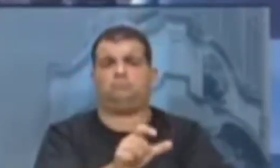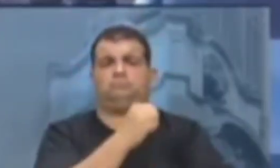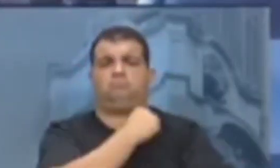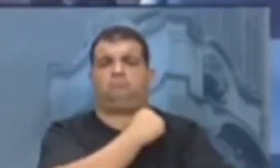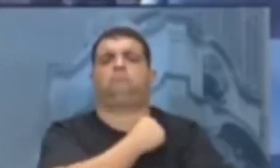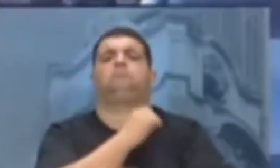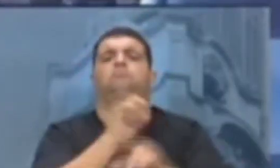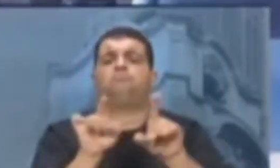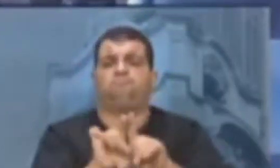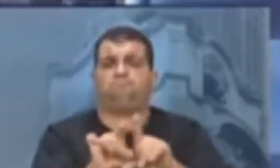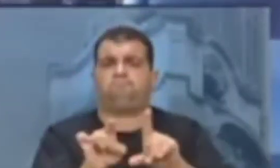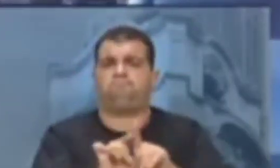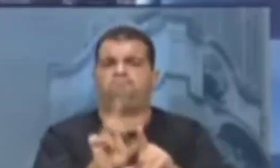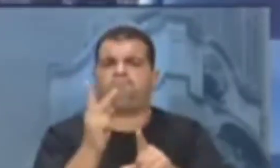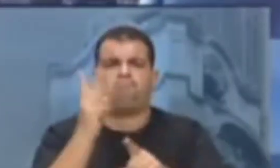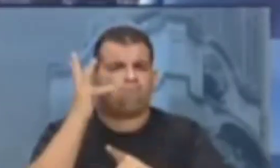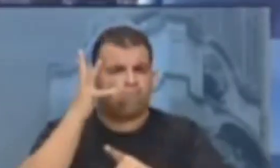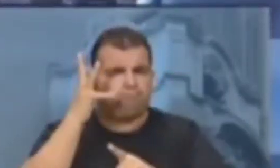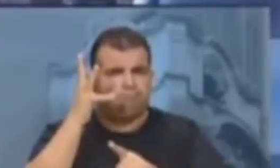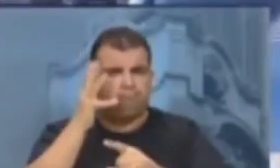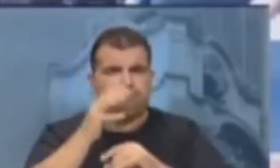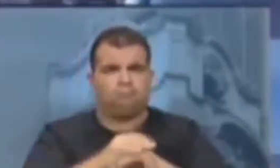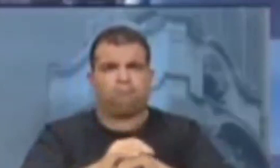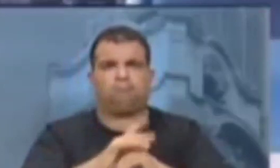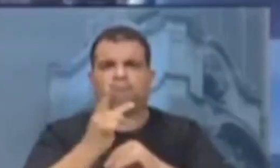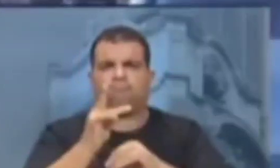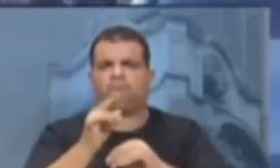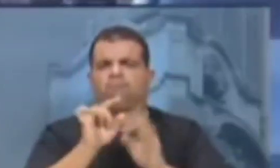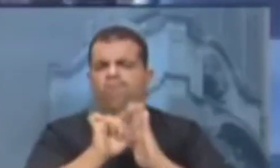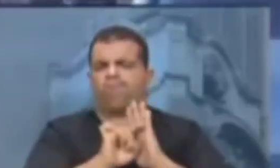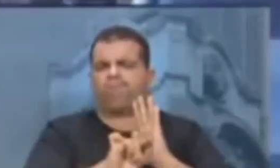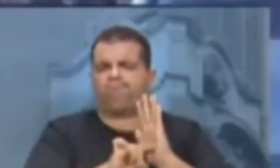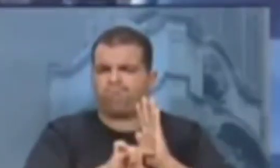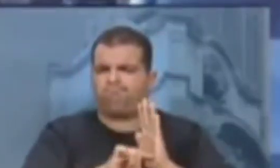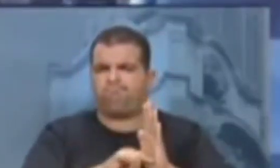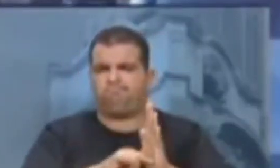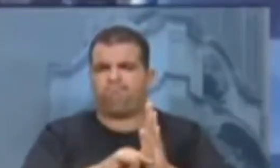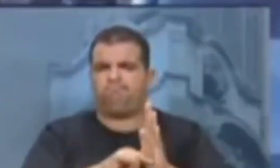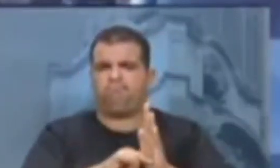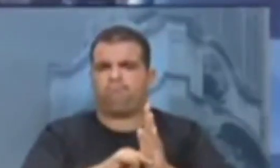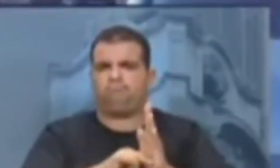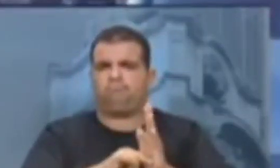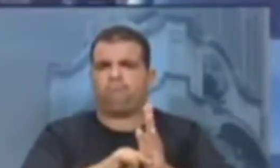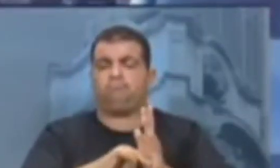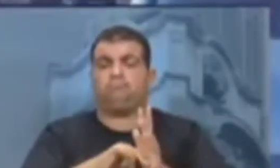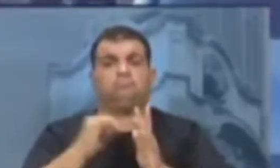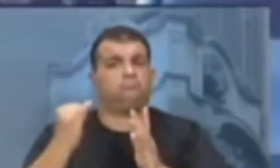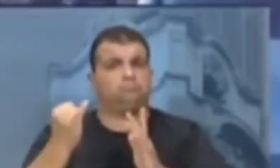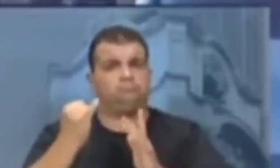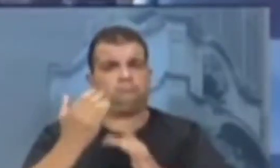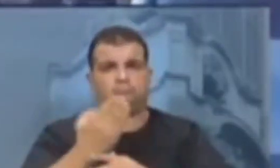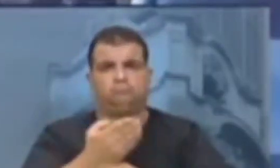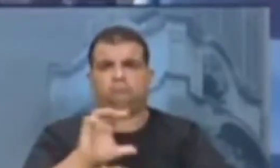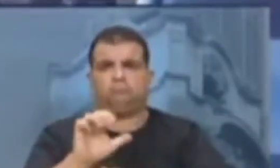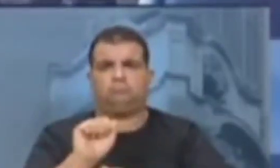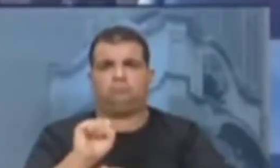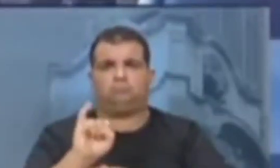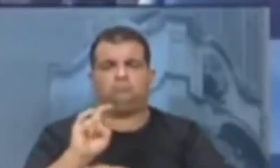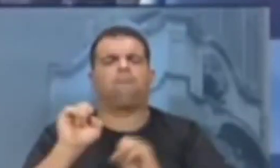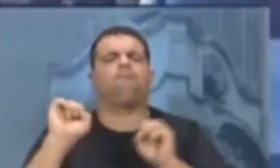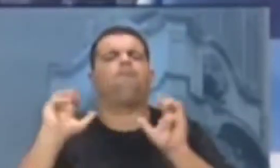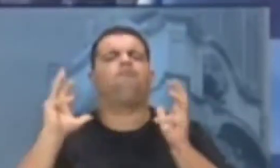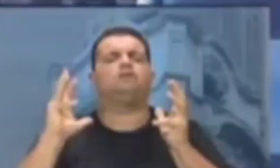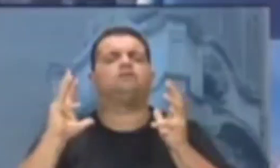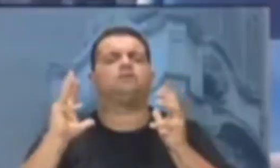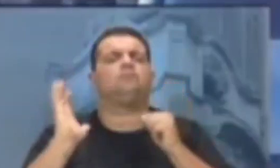Melo. Nas suas falas, na sua fiscalização, é importante isso que o Cassiá trouxe das festas clandestinas,